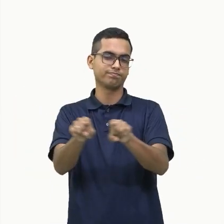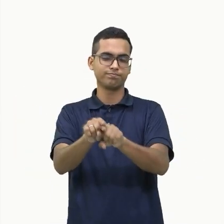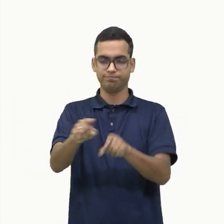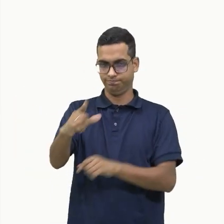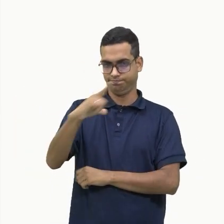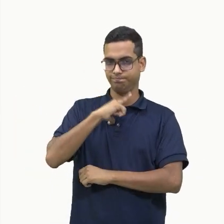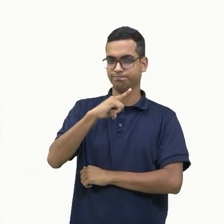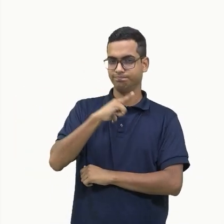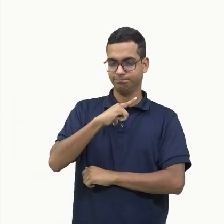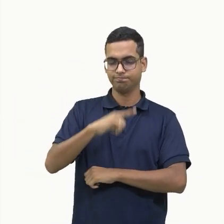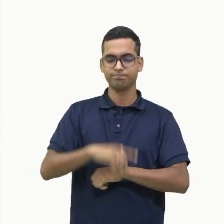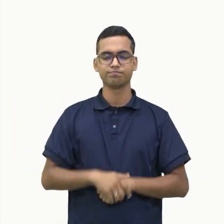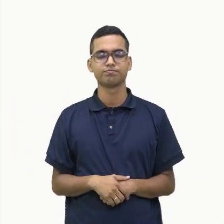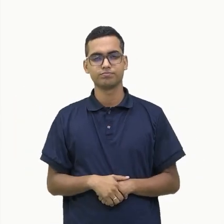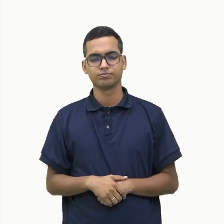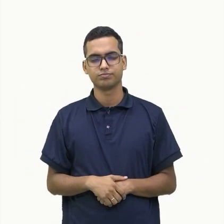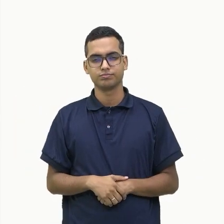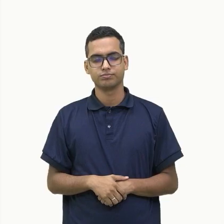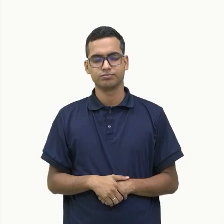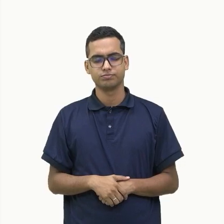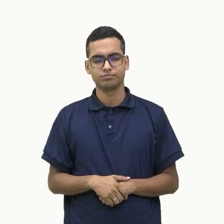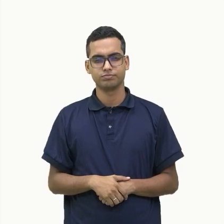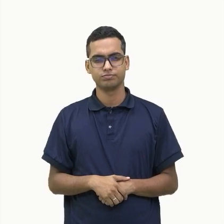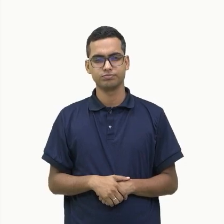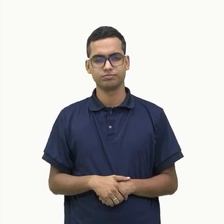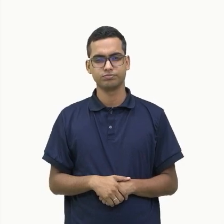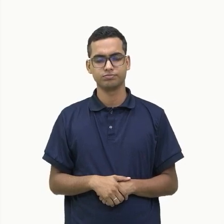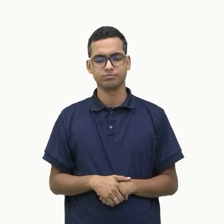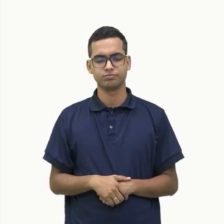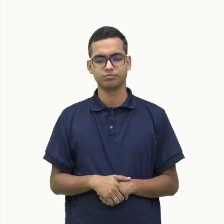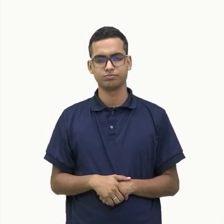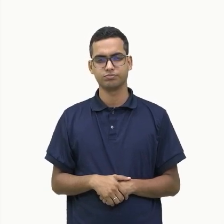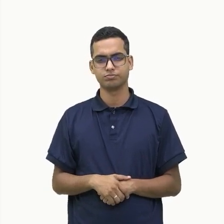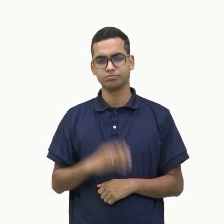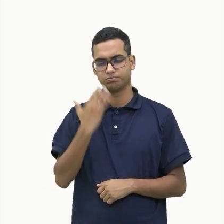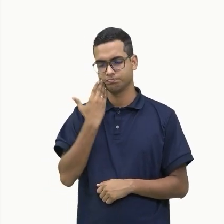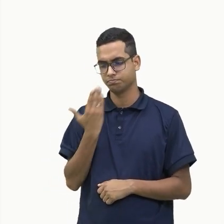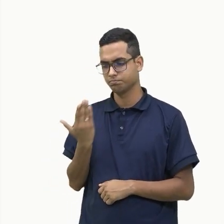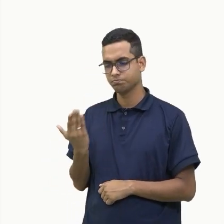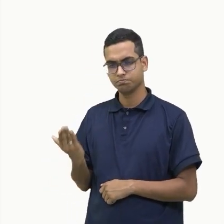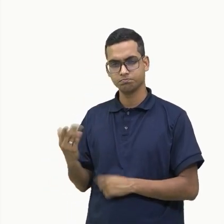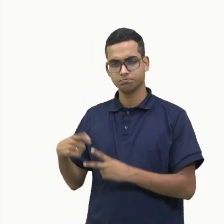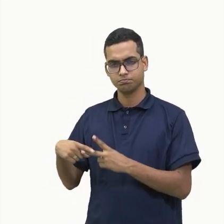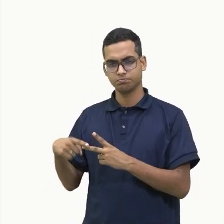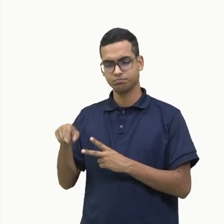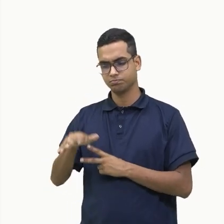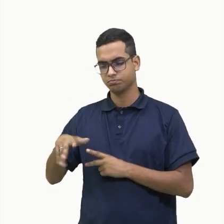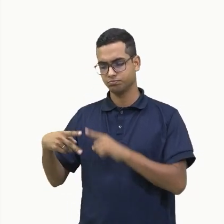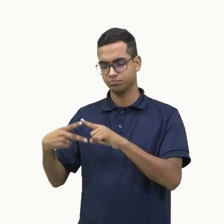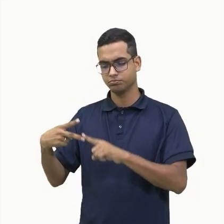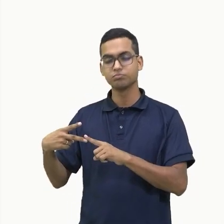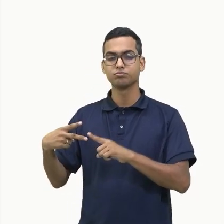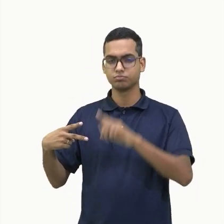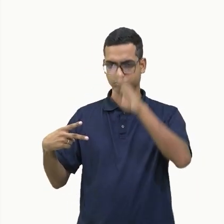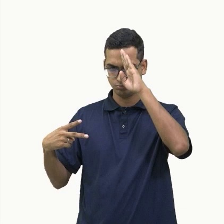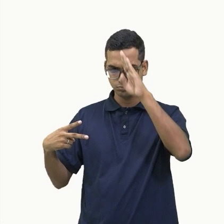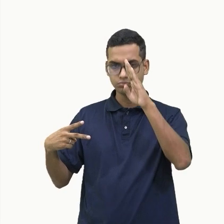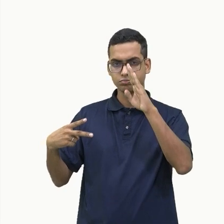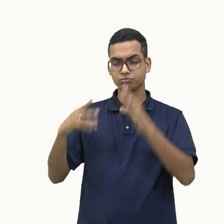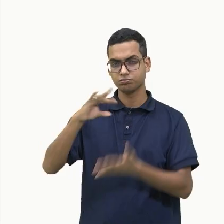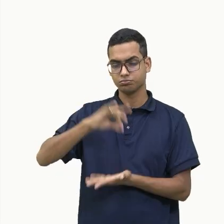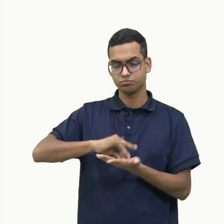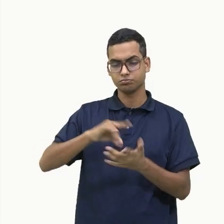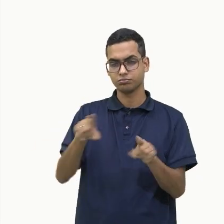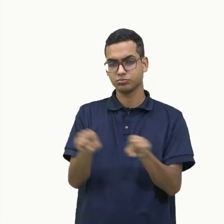gente? Então, a gente vai ter esse destaque no petróleo e no gás natural, tá? Olha só, aqui